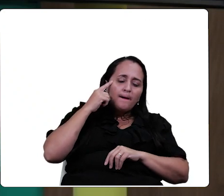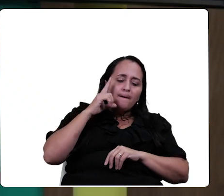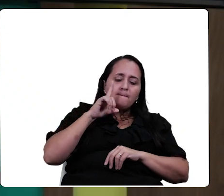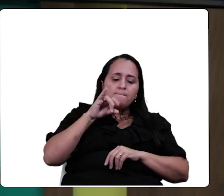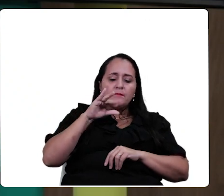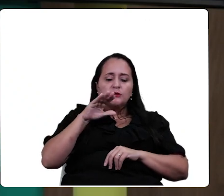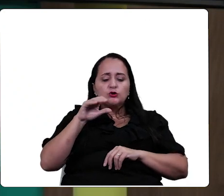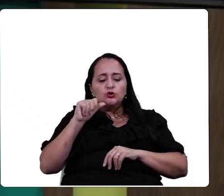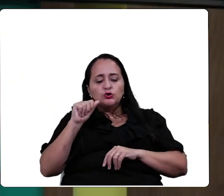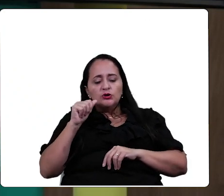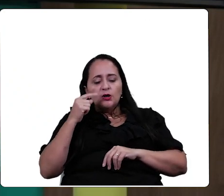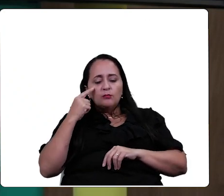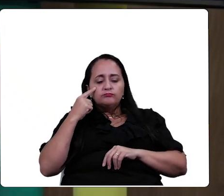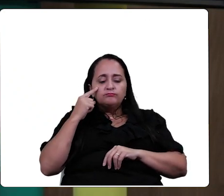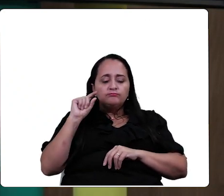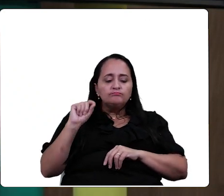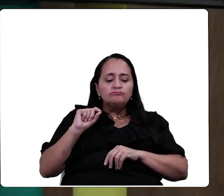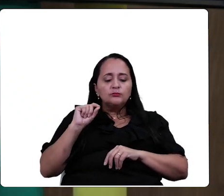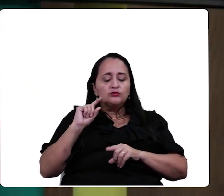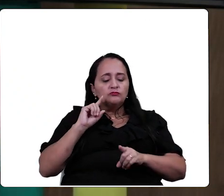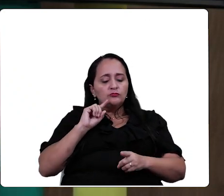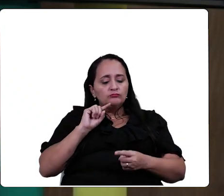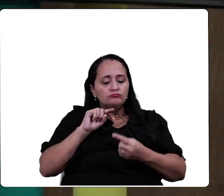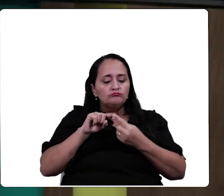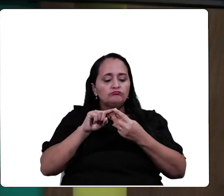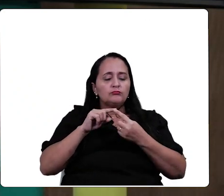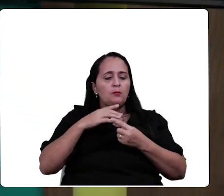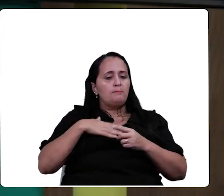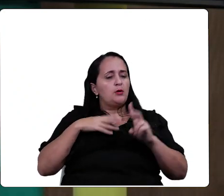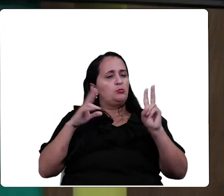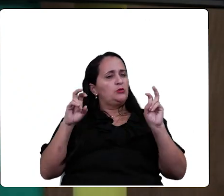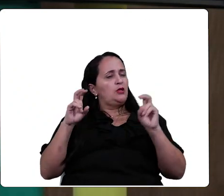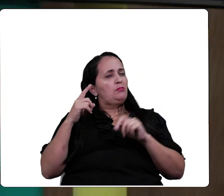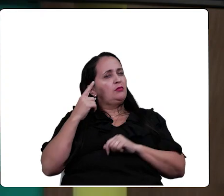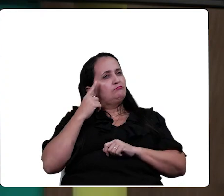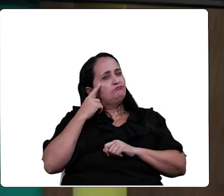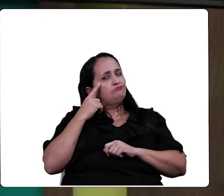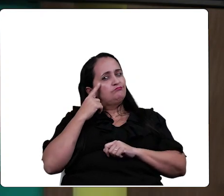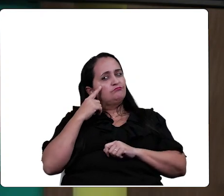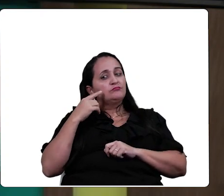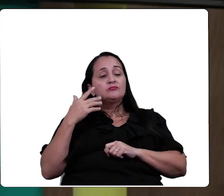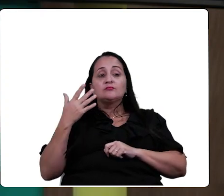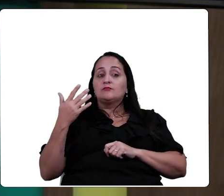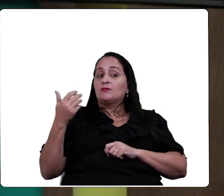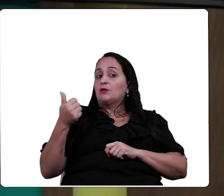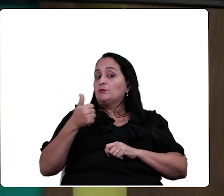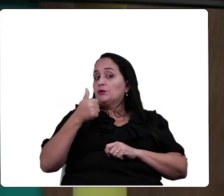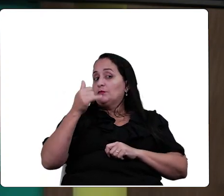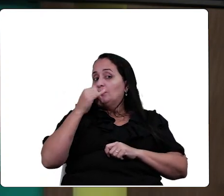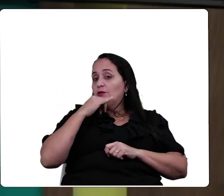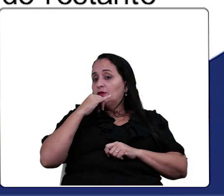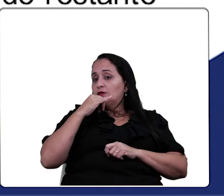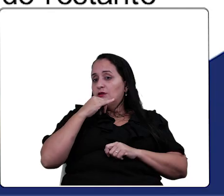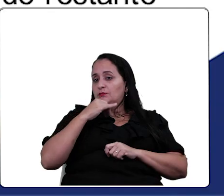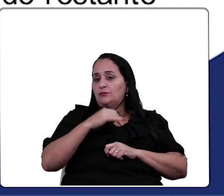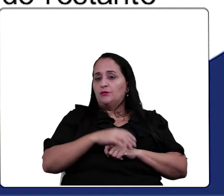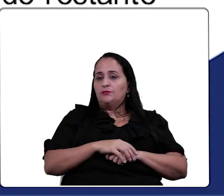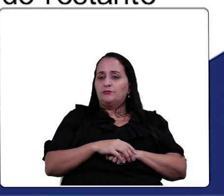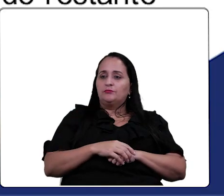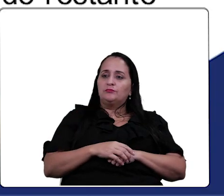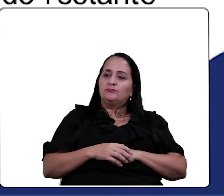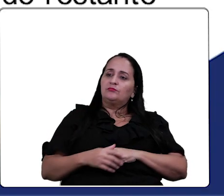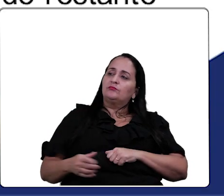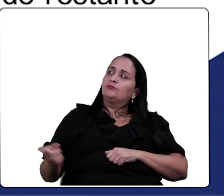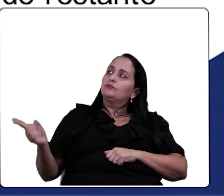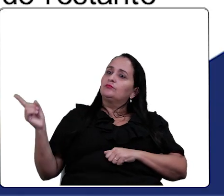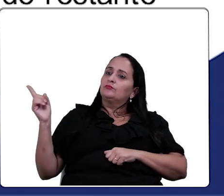certo? Para poder localizar o meu tema, porque ele não está de cara. Vamos ao nosso primeiro exemplo?